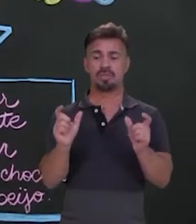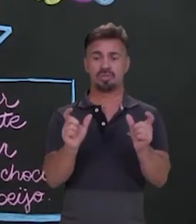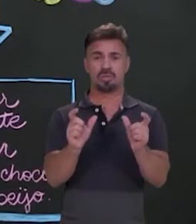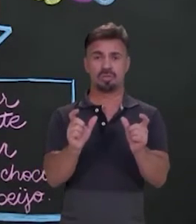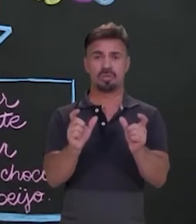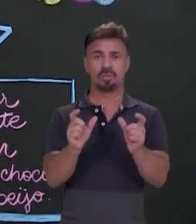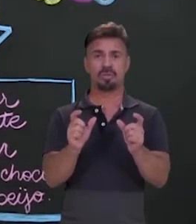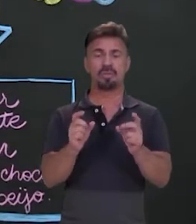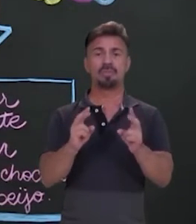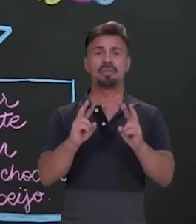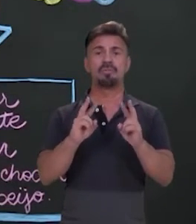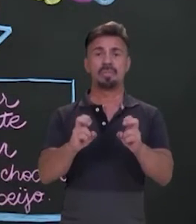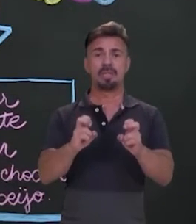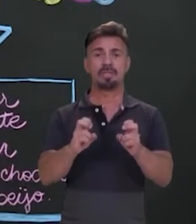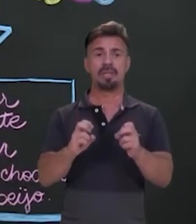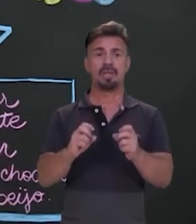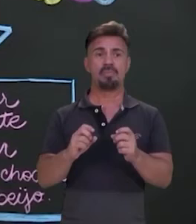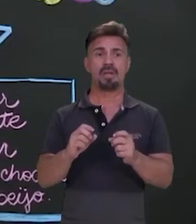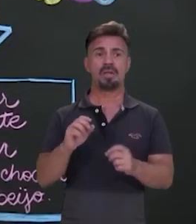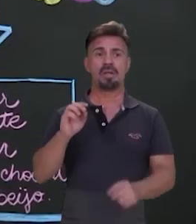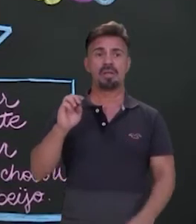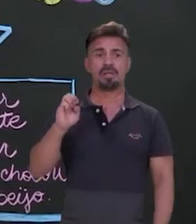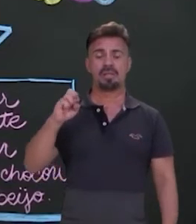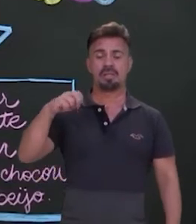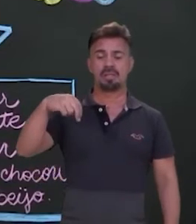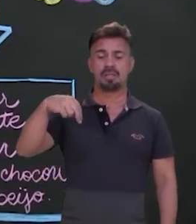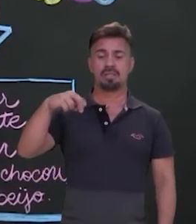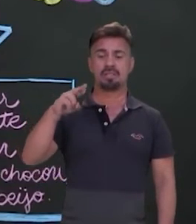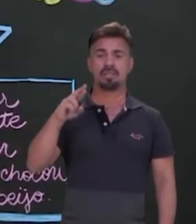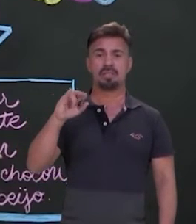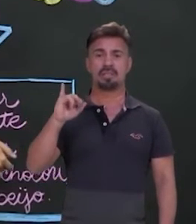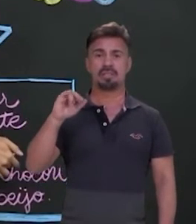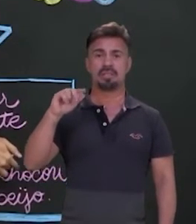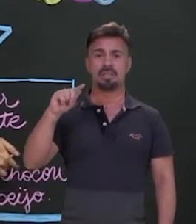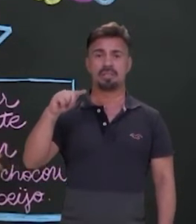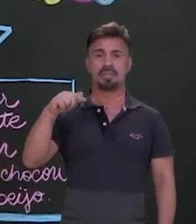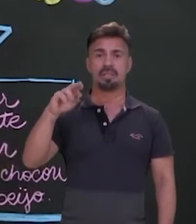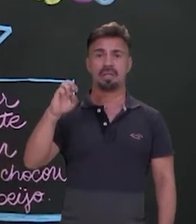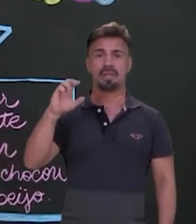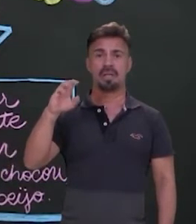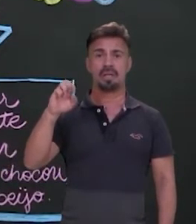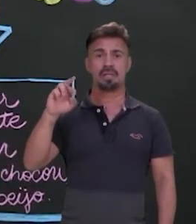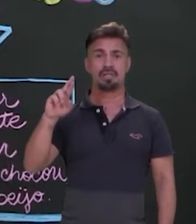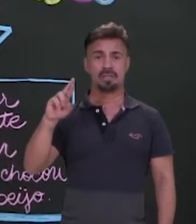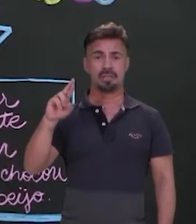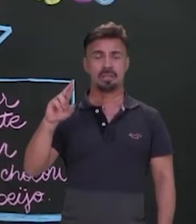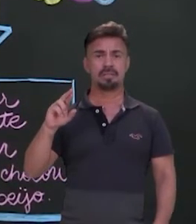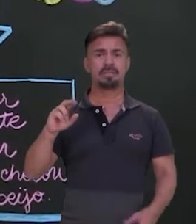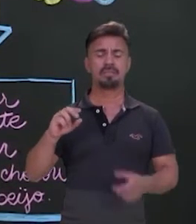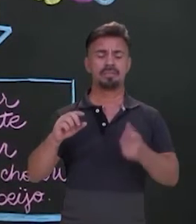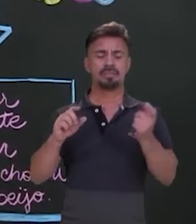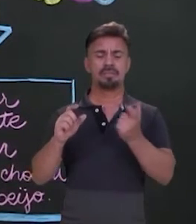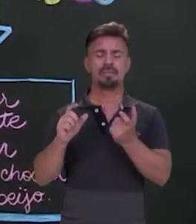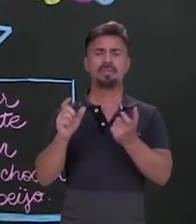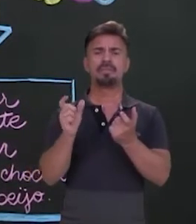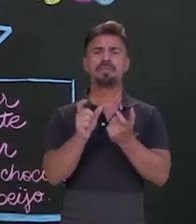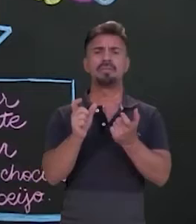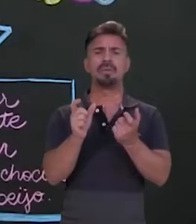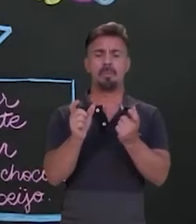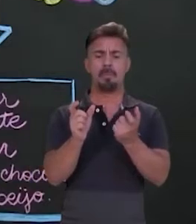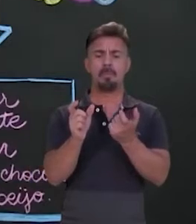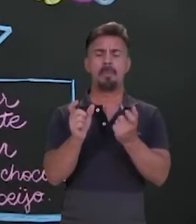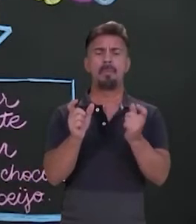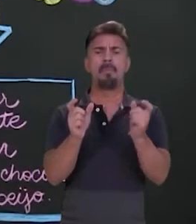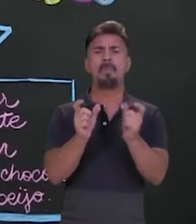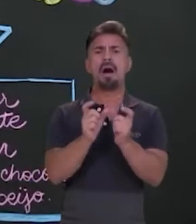elementos. Perceba que eu tenho a palavra enriquecer com o prefixo em e o sufixo esser, que vai acontecer também em outras palavras, tais